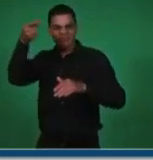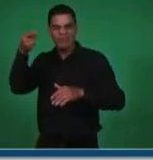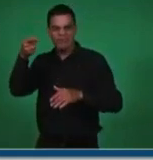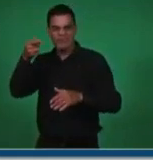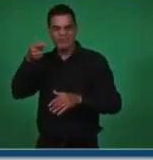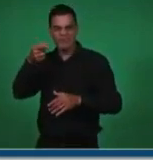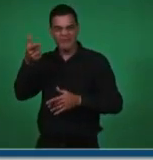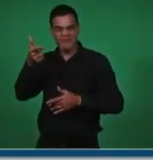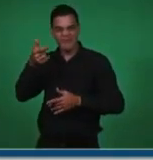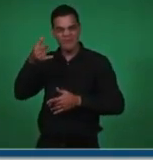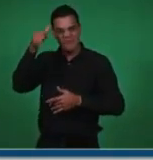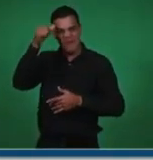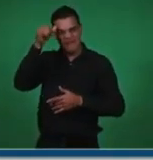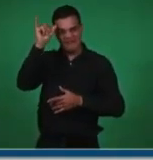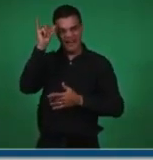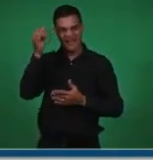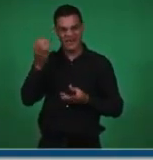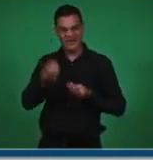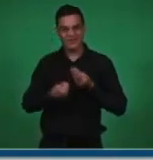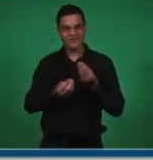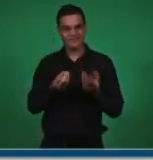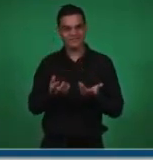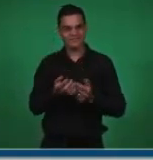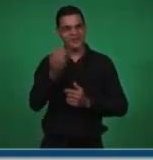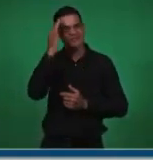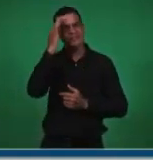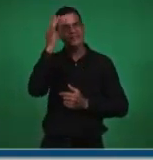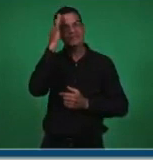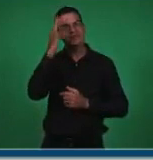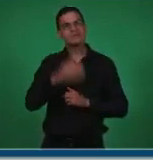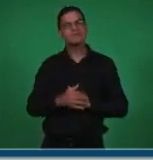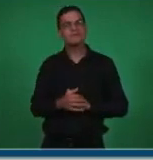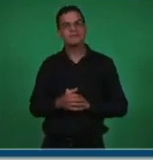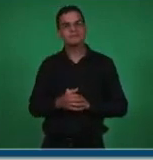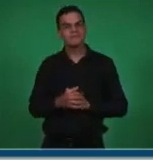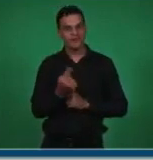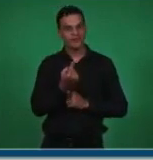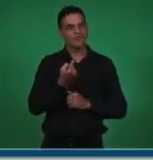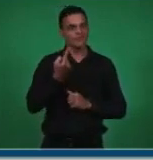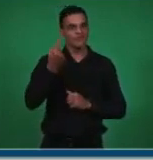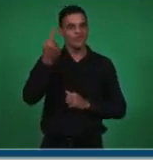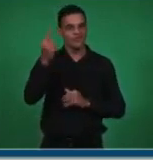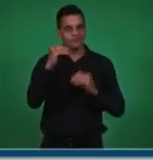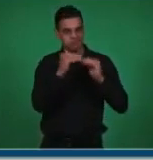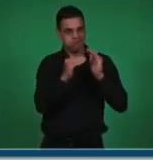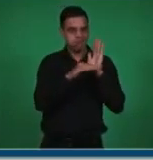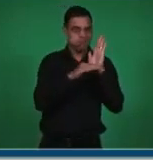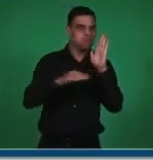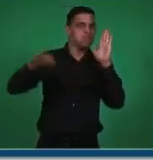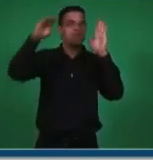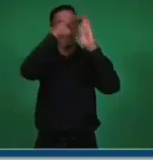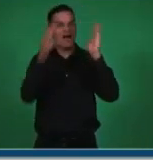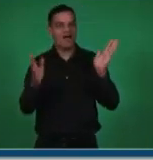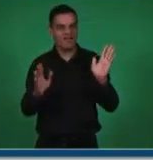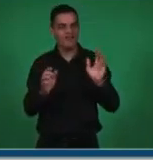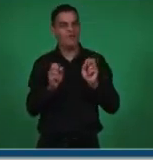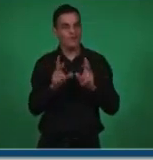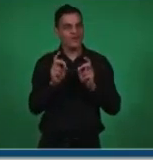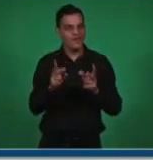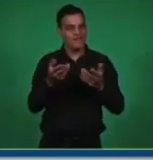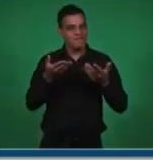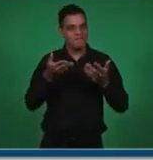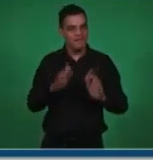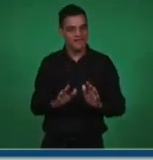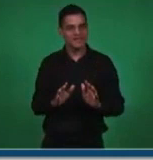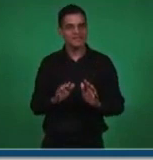Né? Algo impensável. Né? Claro que nós exageramos um pouco aqui. Mas a proposta, de uma maneira geral,